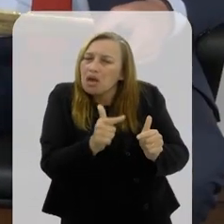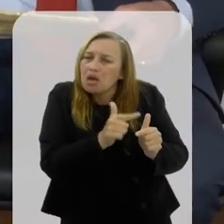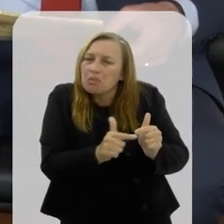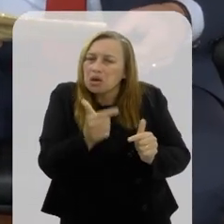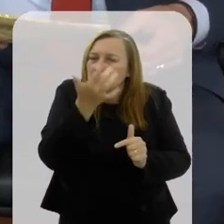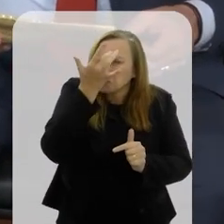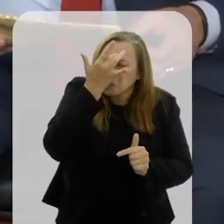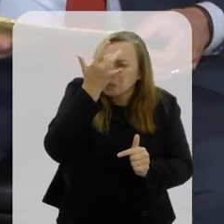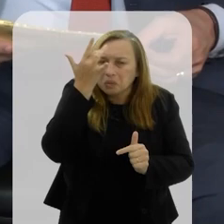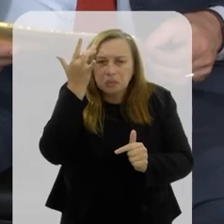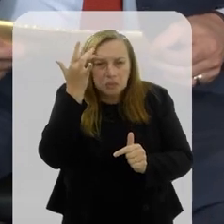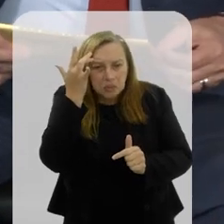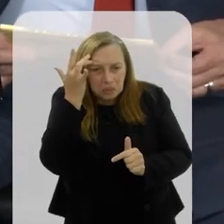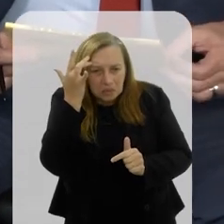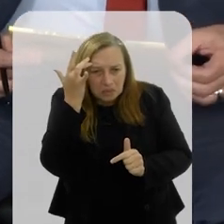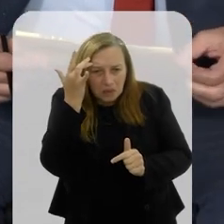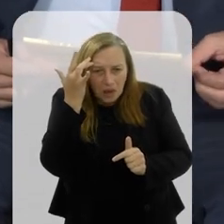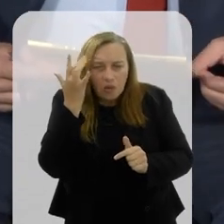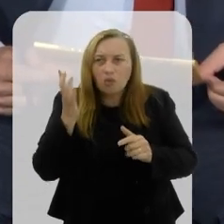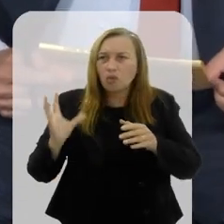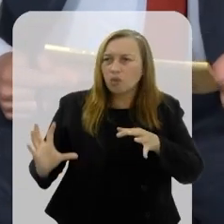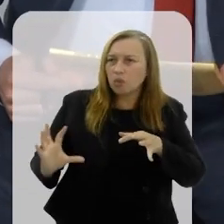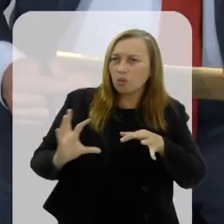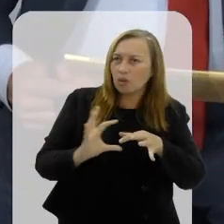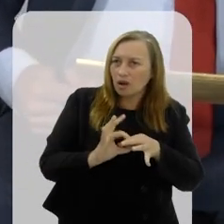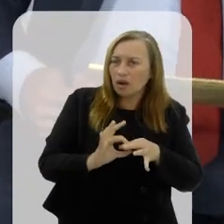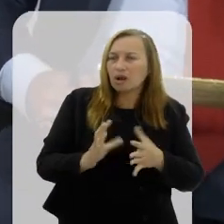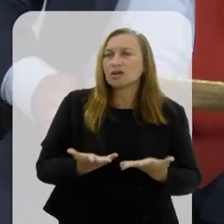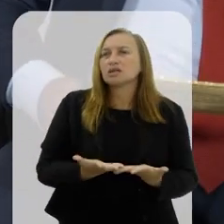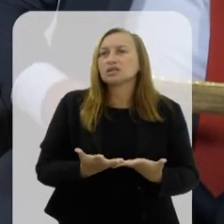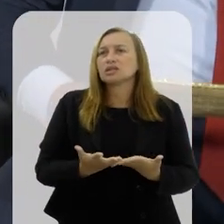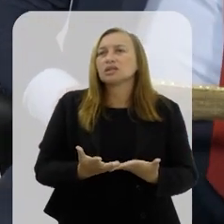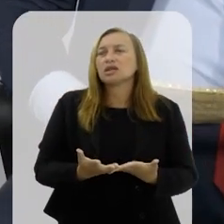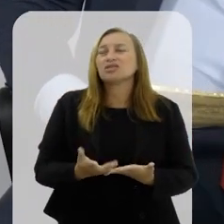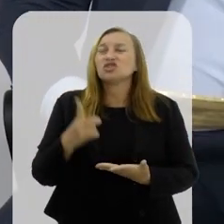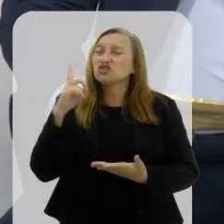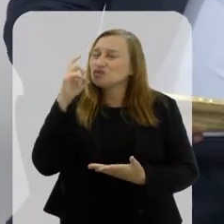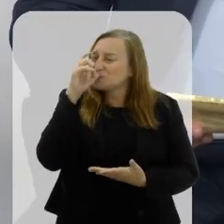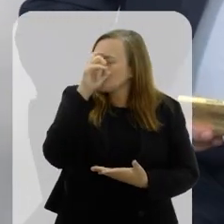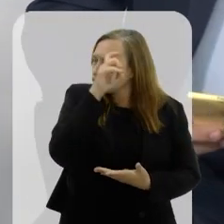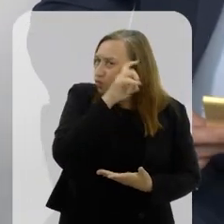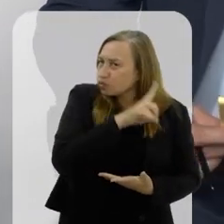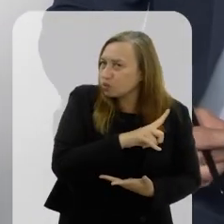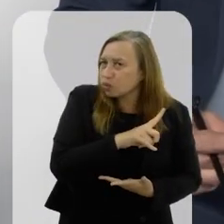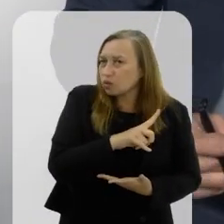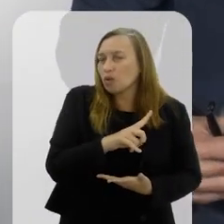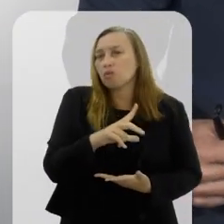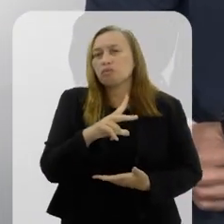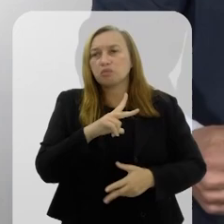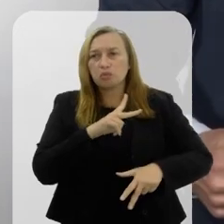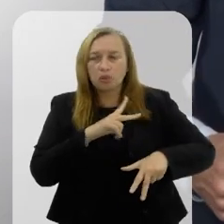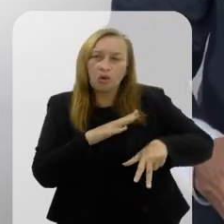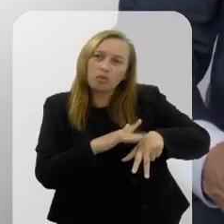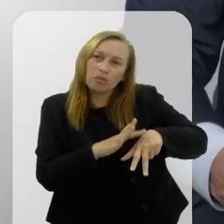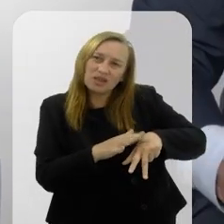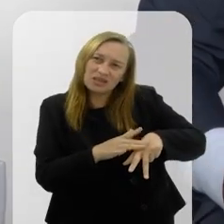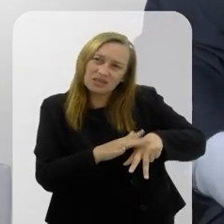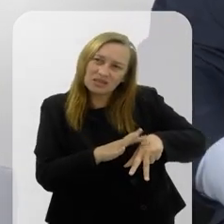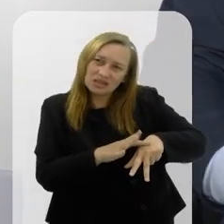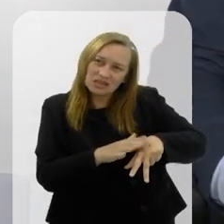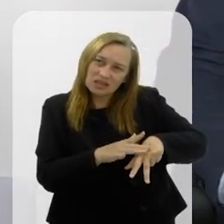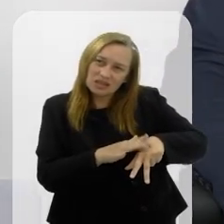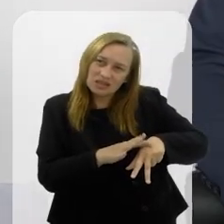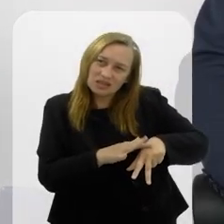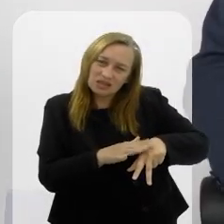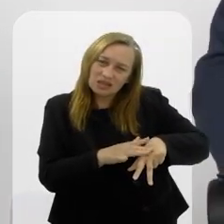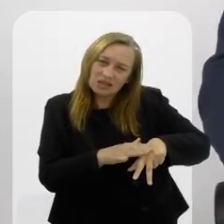por alguma diversidade vinculada à saúde mental, há uma dificuldade com o próprio paciente